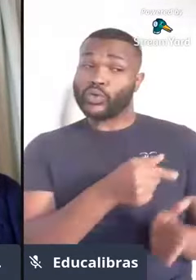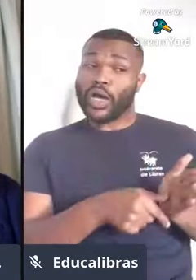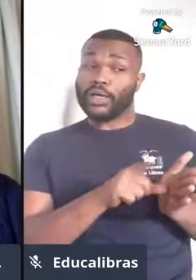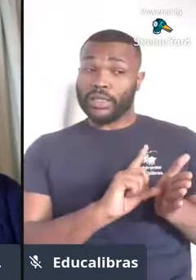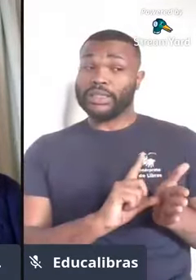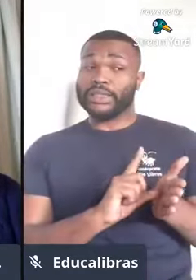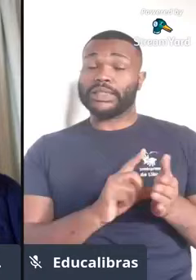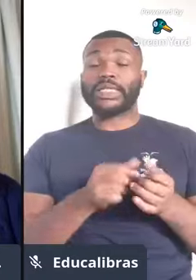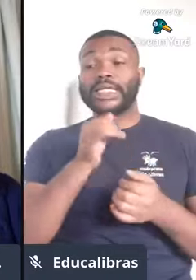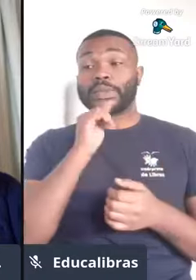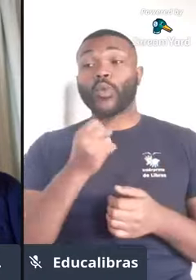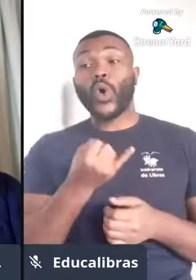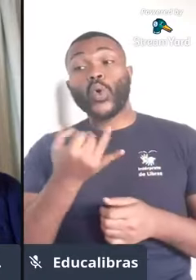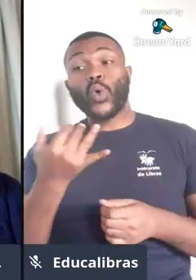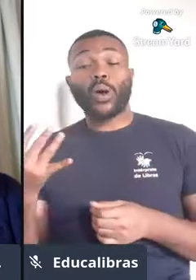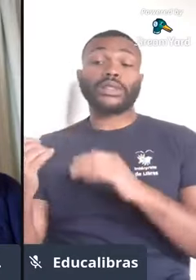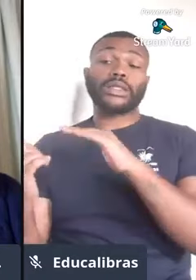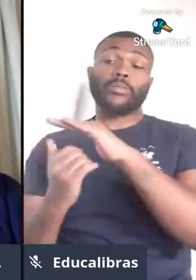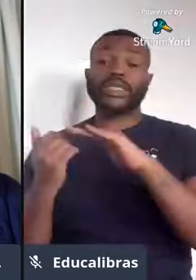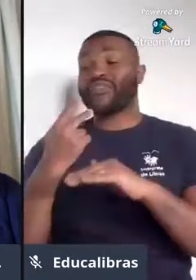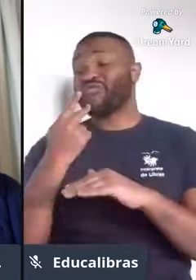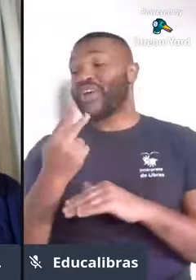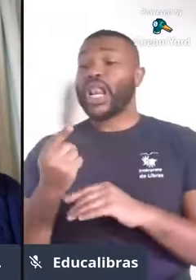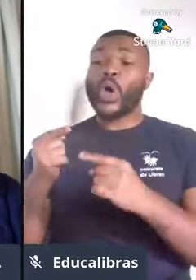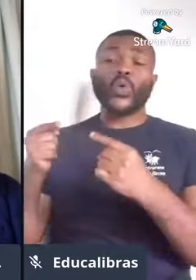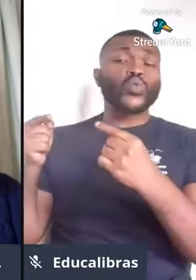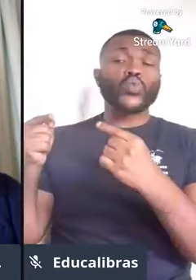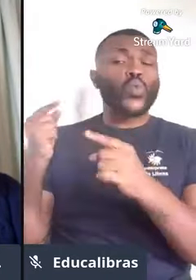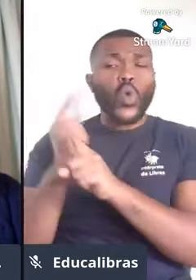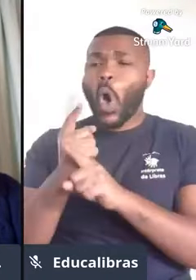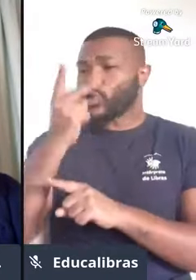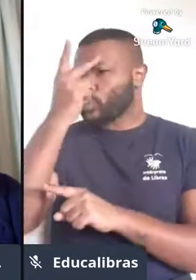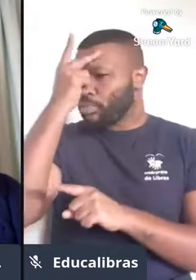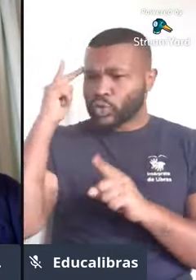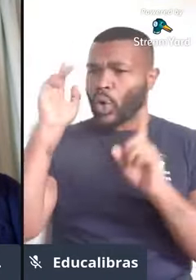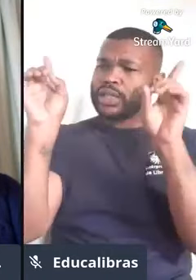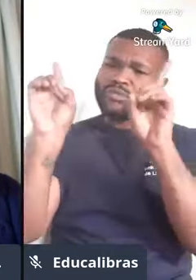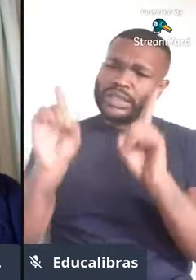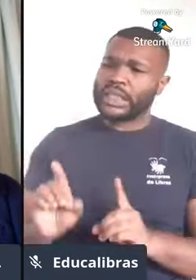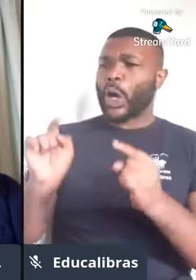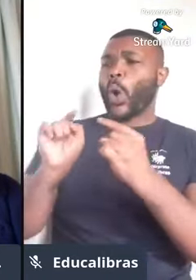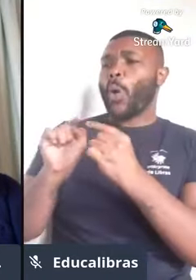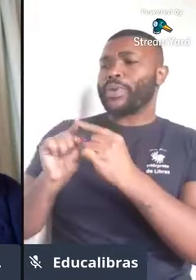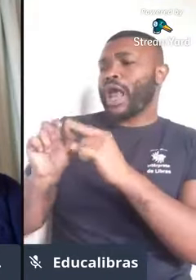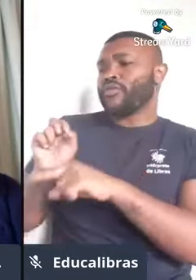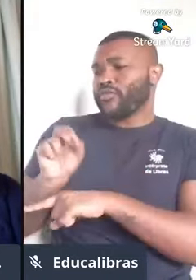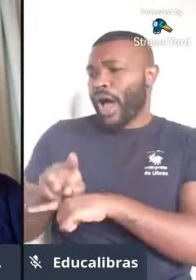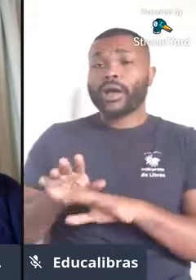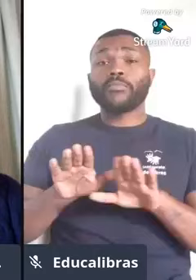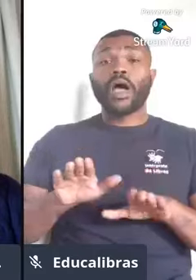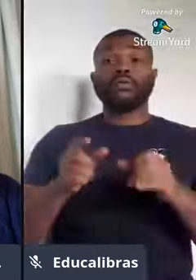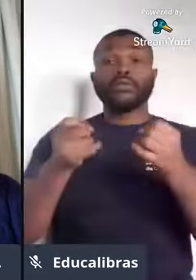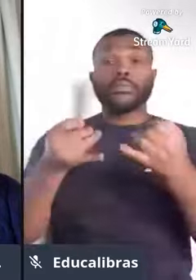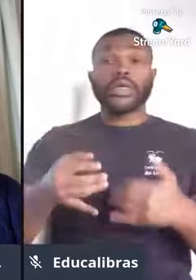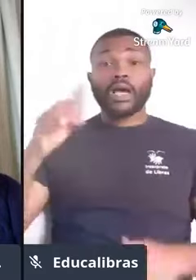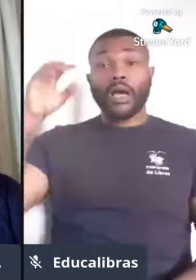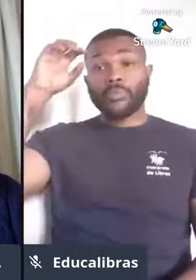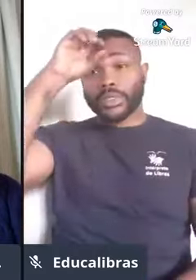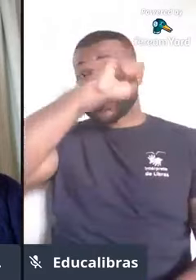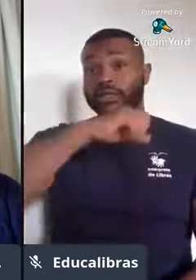das empresas de não encontrarem pessoas capacitadas. A aprendizagem profissional é uma forma privilegiada de